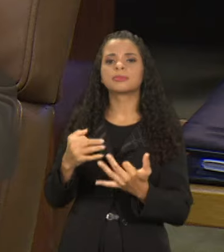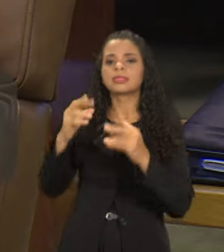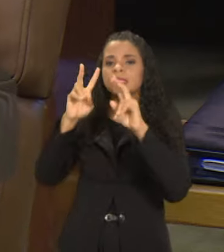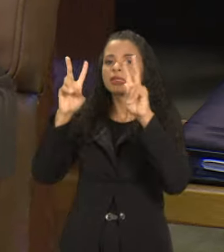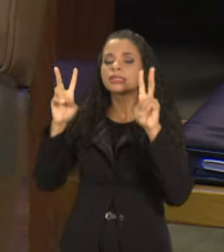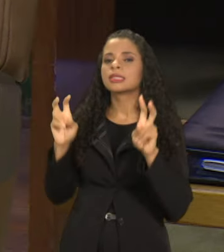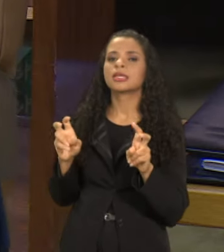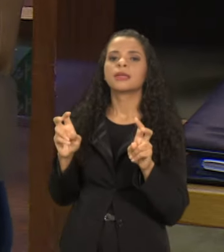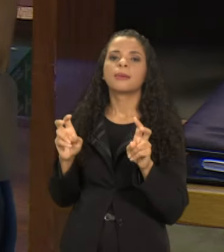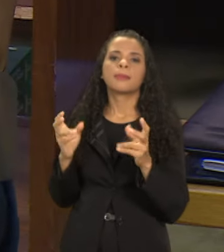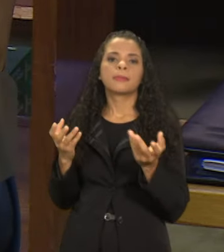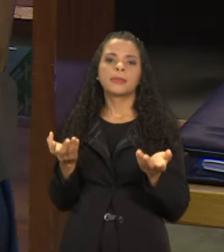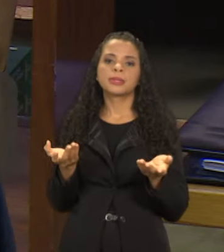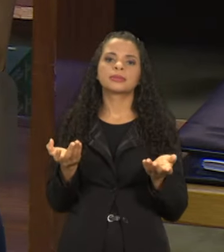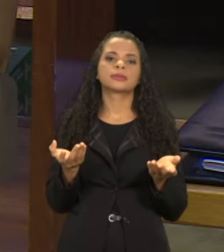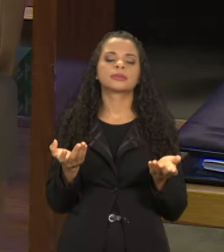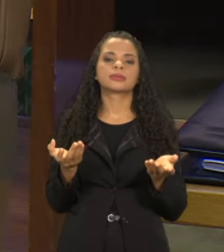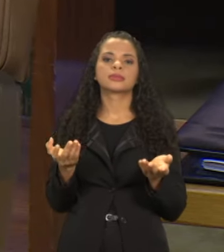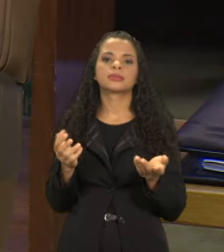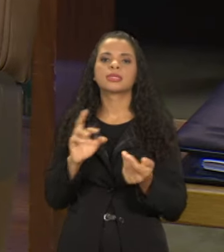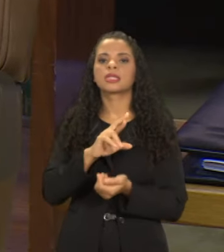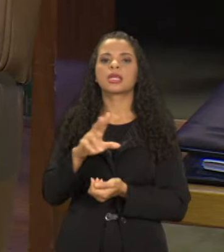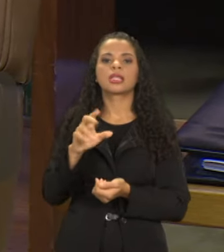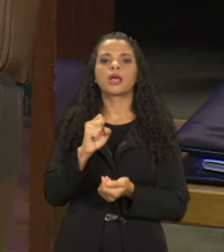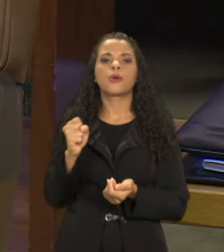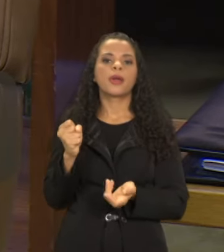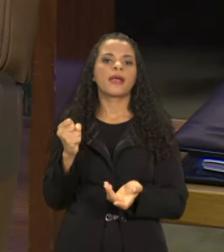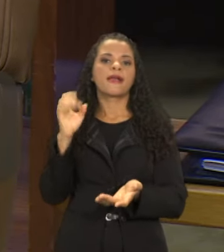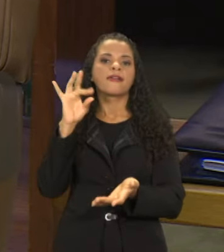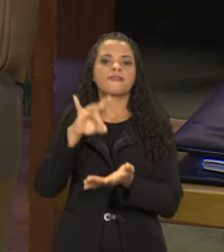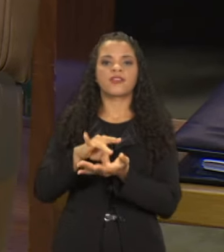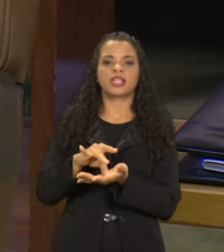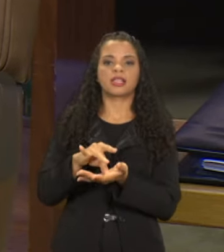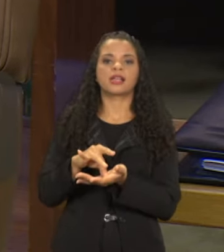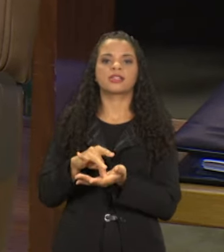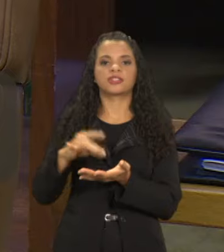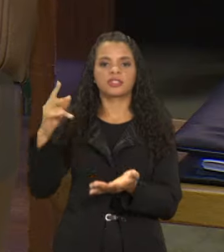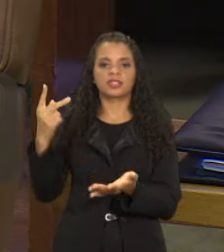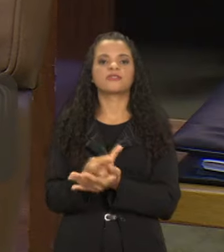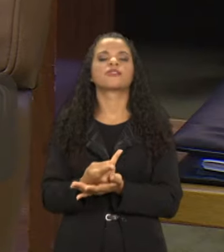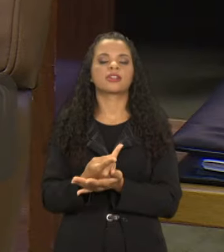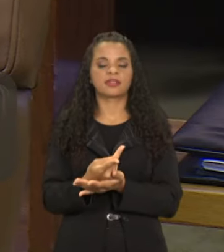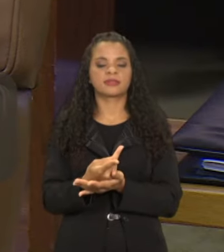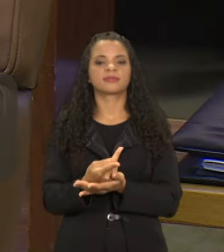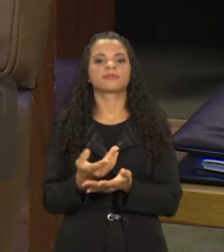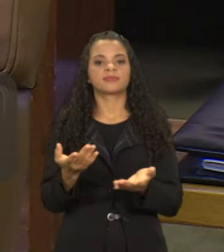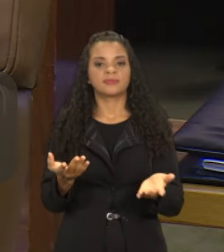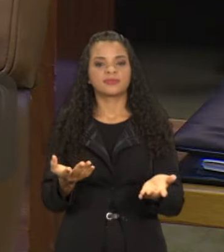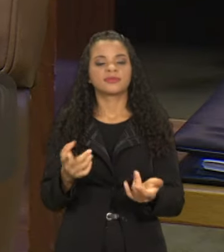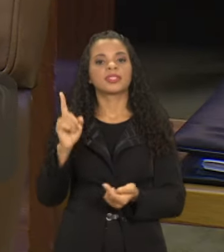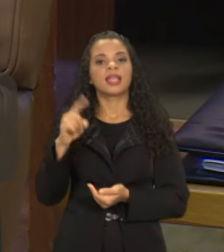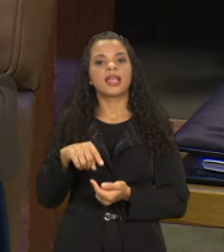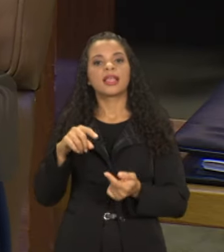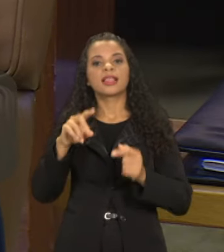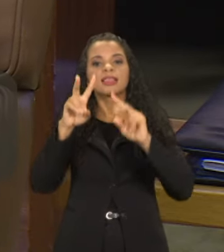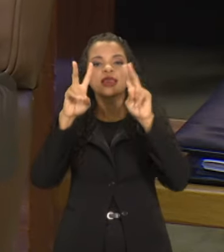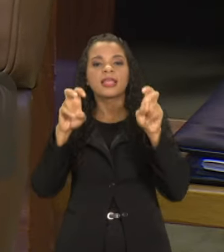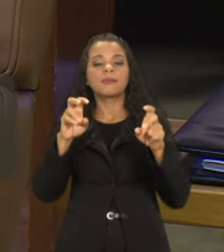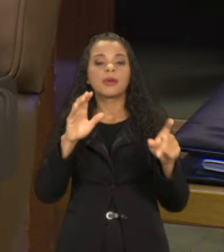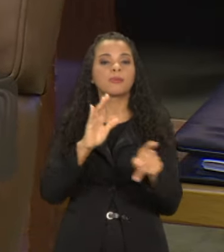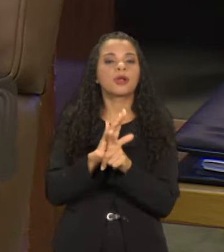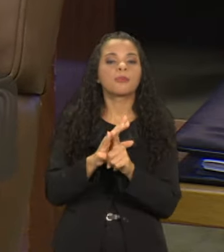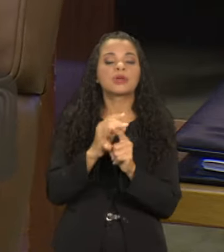né, temas que não são baseados em verdades factuais. São temas que são baseados ou na dúvida ou mesmo